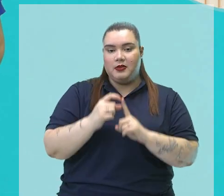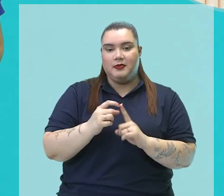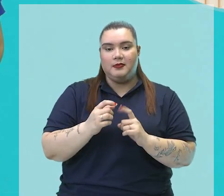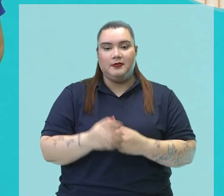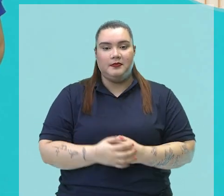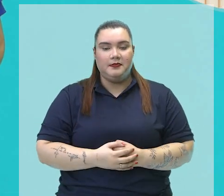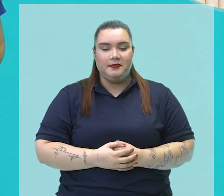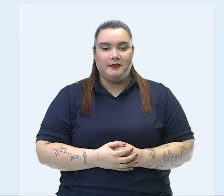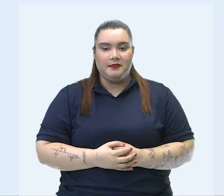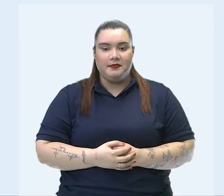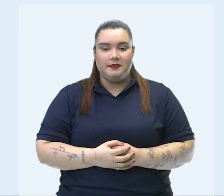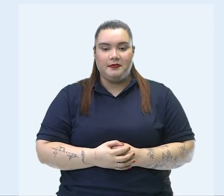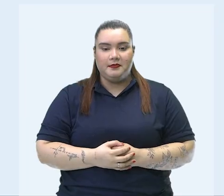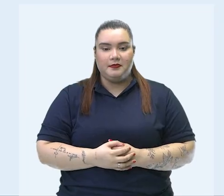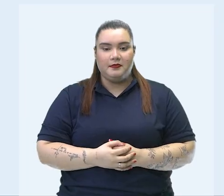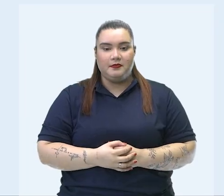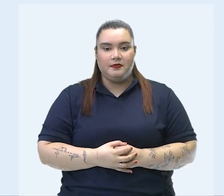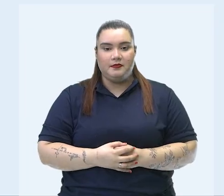vocês.